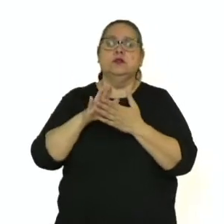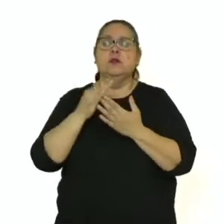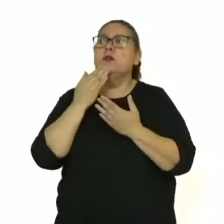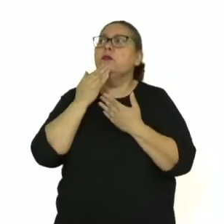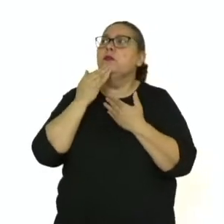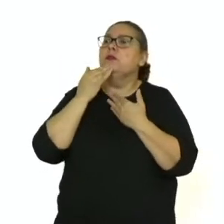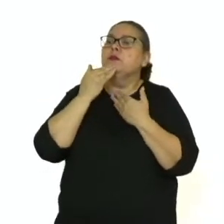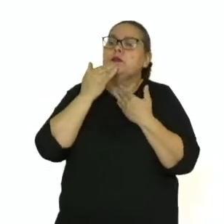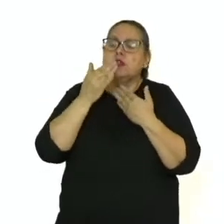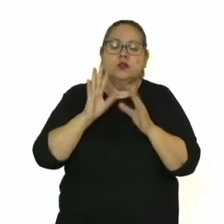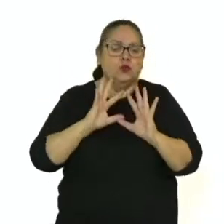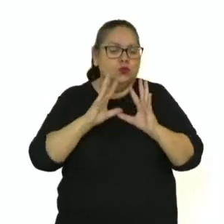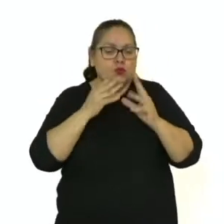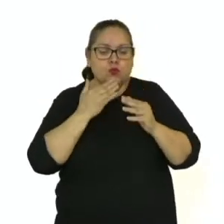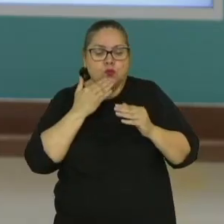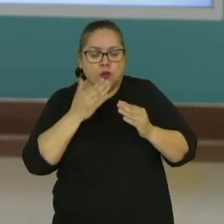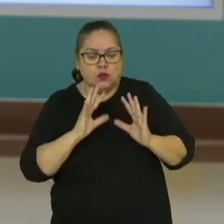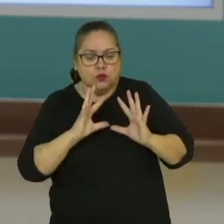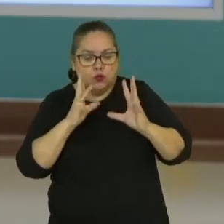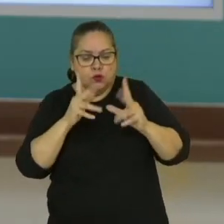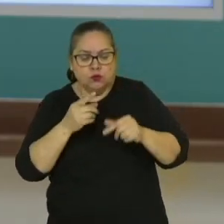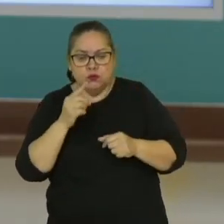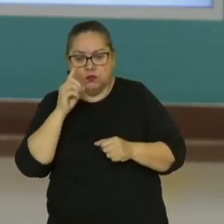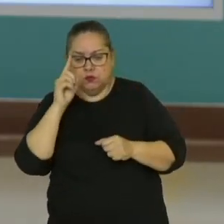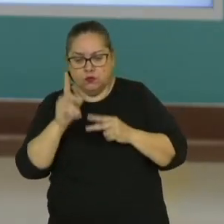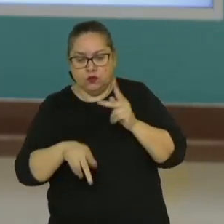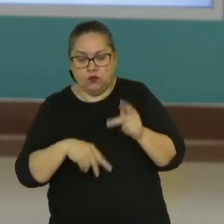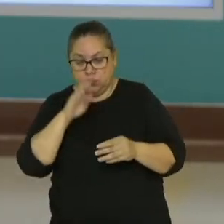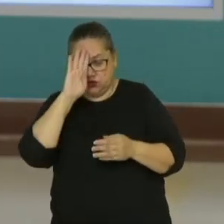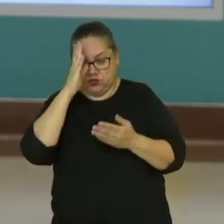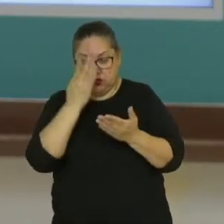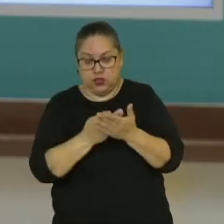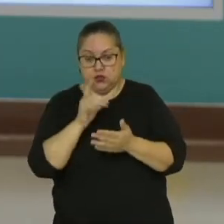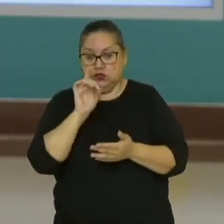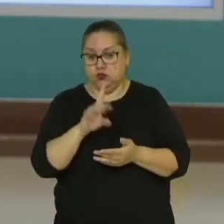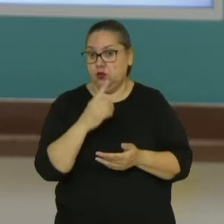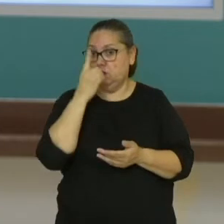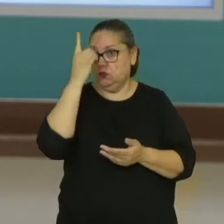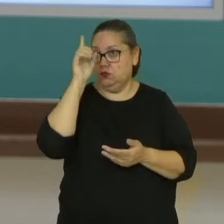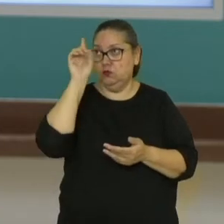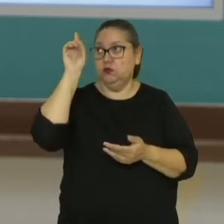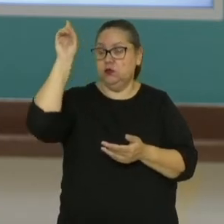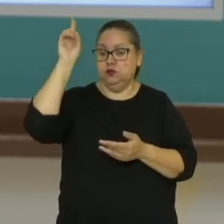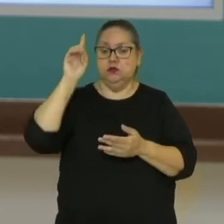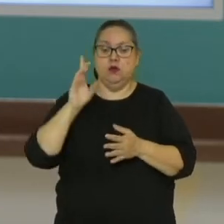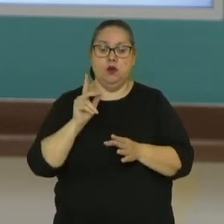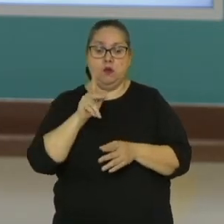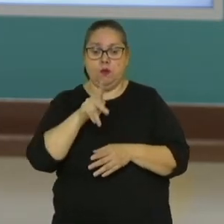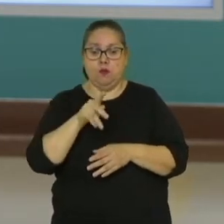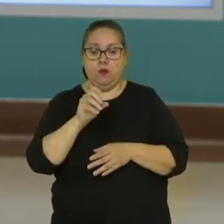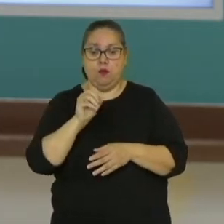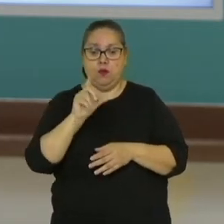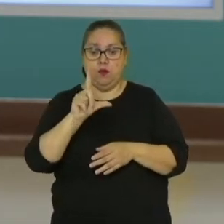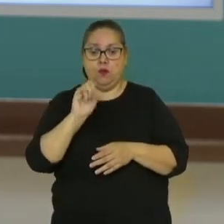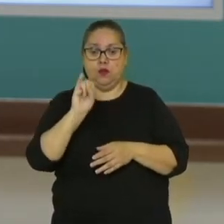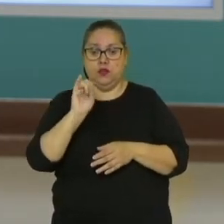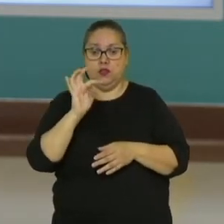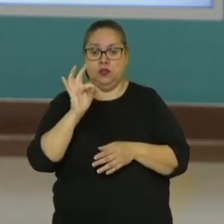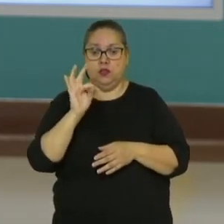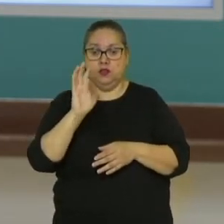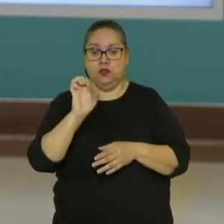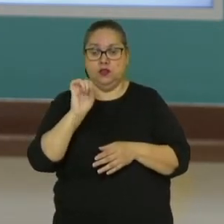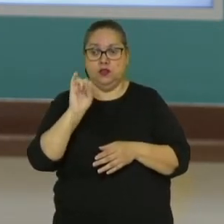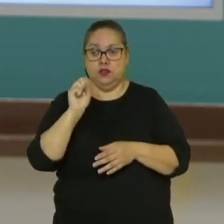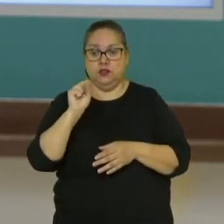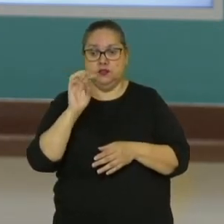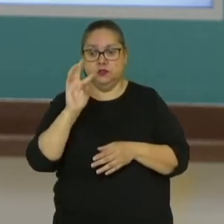pede para que todo o povo acreditasse apenas em um Deus. Então significa que era um povo politeísta, porque se ele está pedindo para acreditar em um Deus,